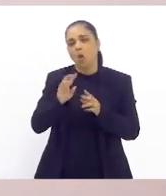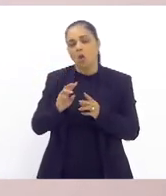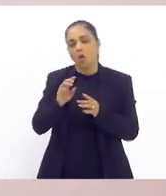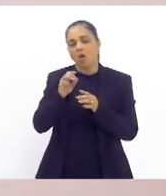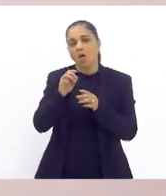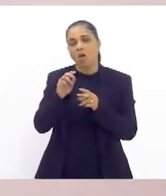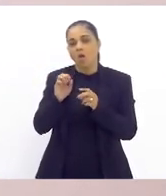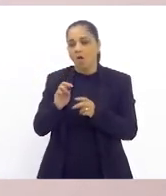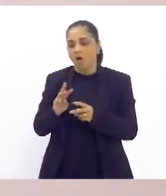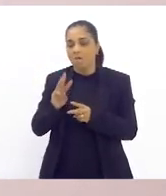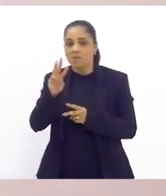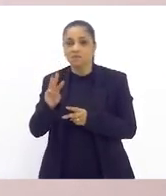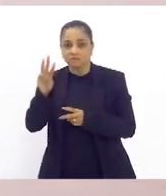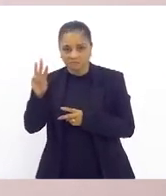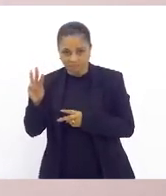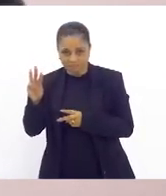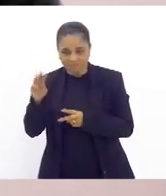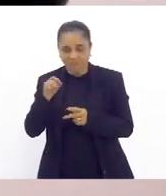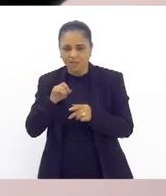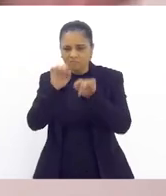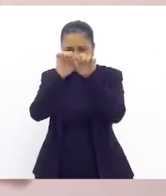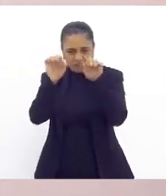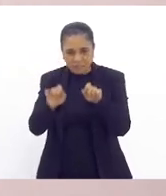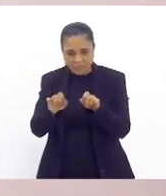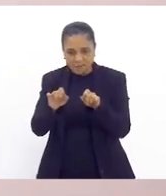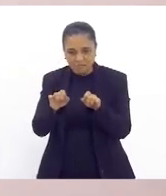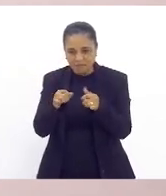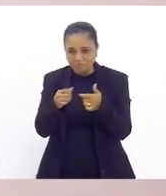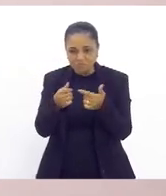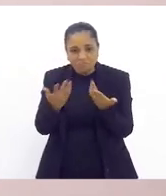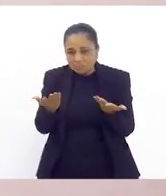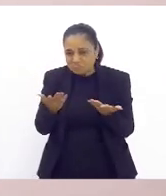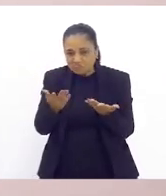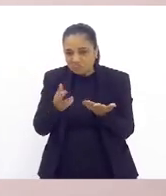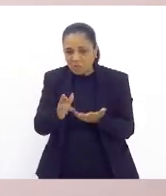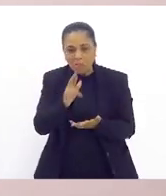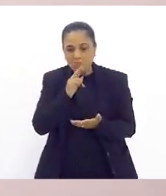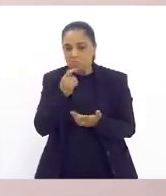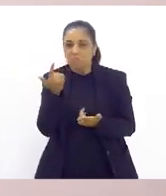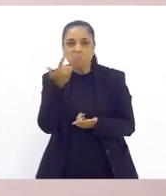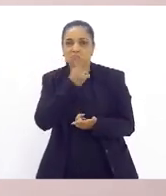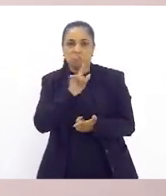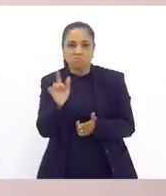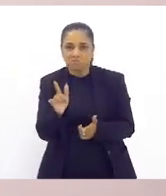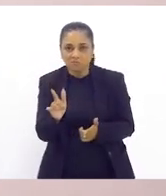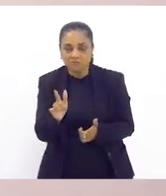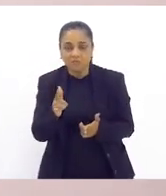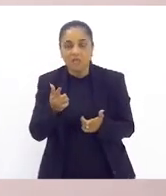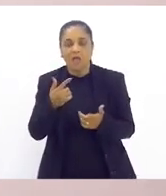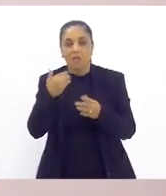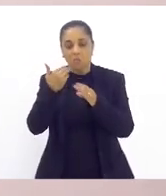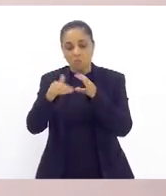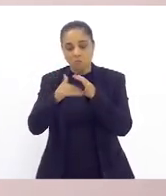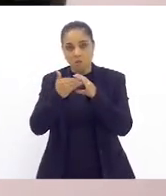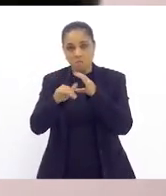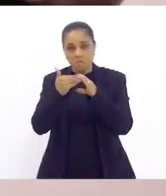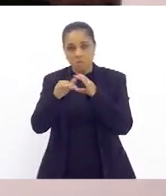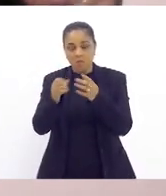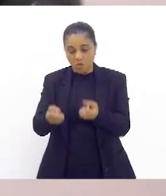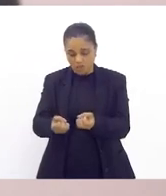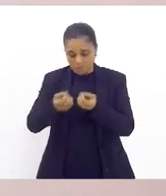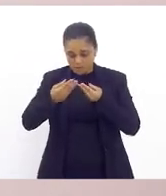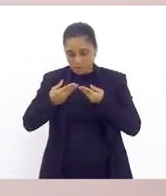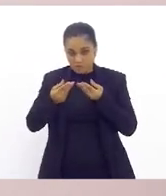o sistema não funciona não temos a quem recorrer Quando receber o convite por e-mail para estar aqui presente nessa audiência pública